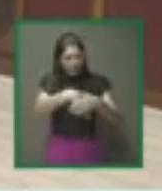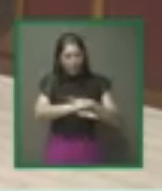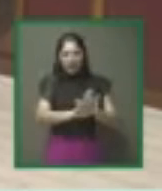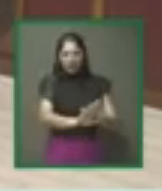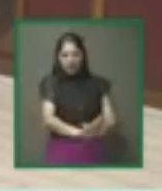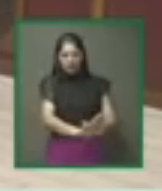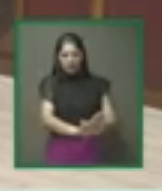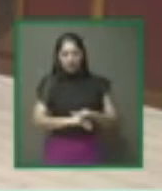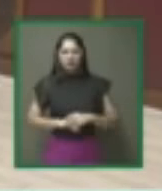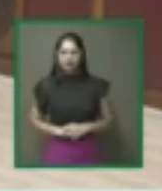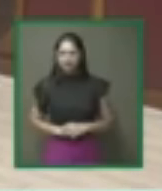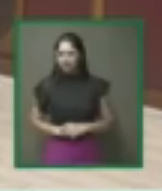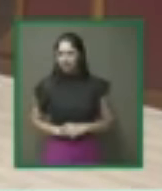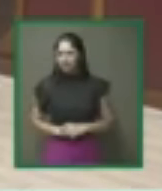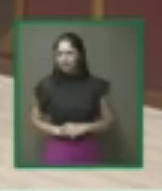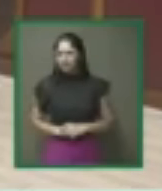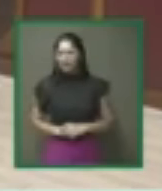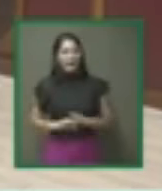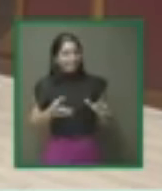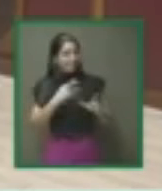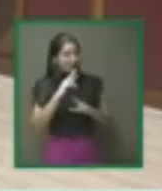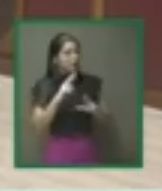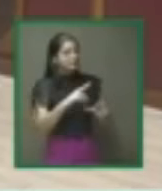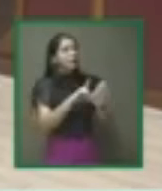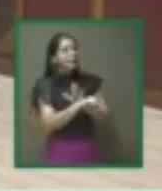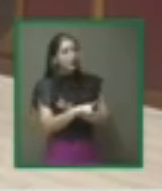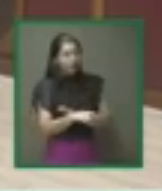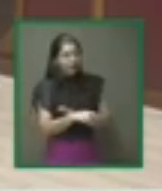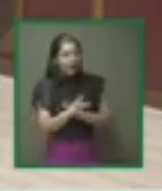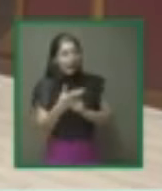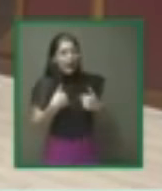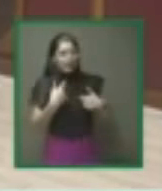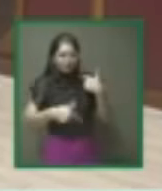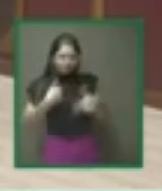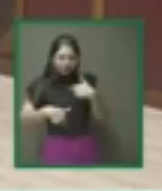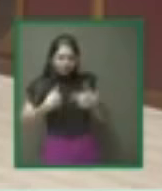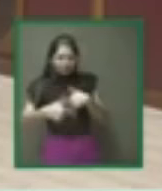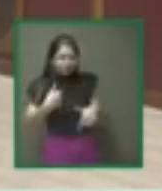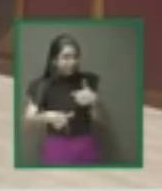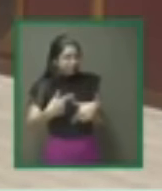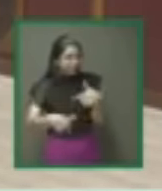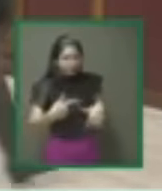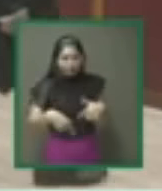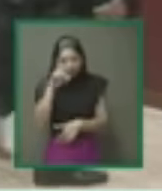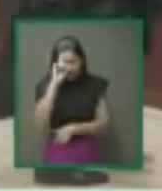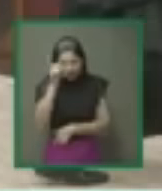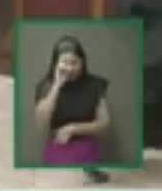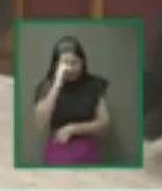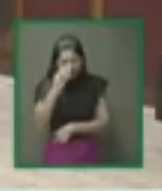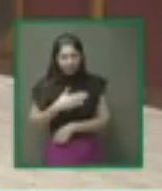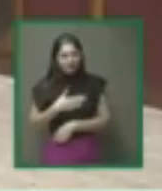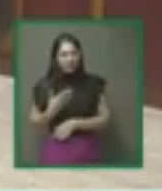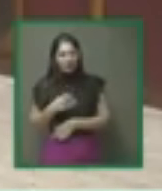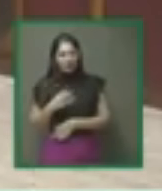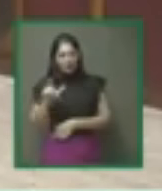comigo. Tá, ok. E aí, doutor, respondendo a sua pergunta, como eu trabalhava muito, eu deixava o meu cartão